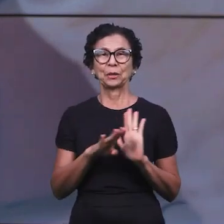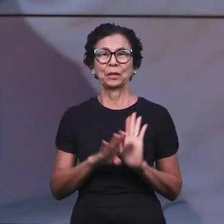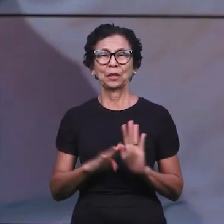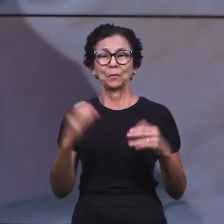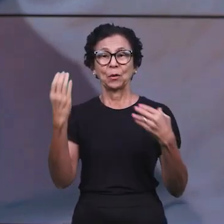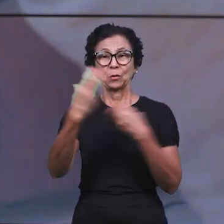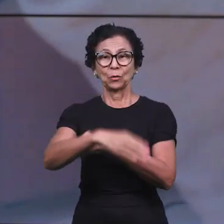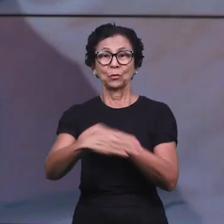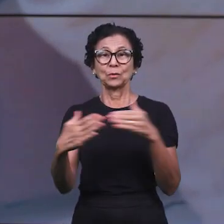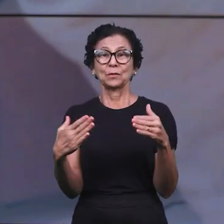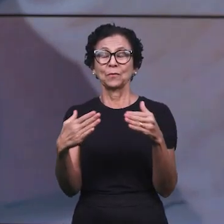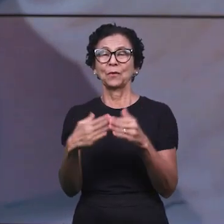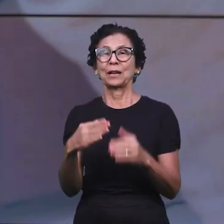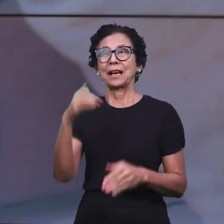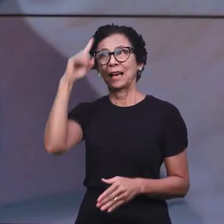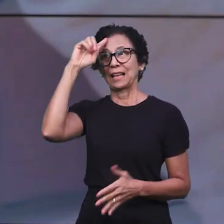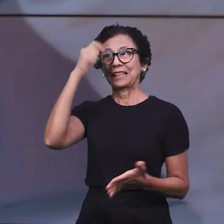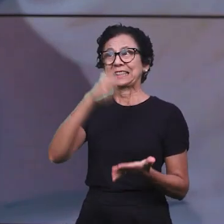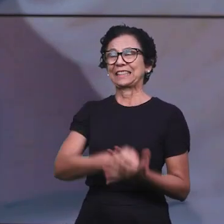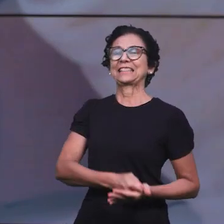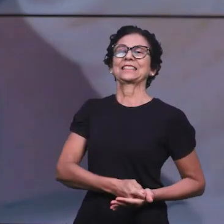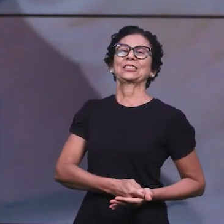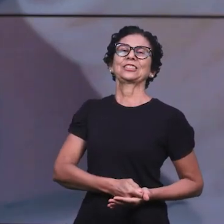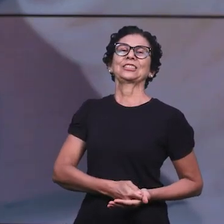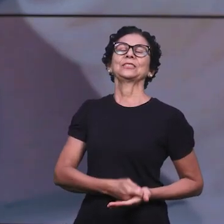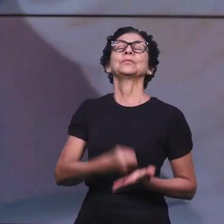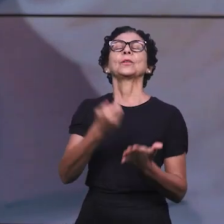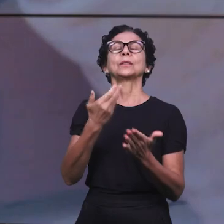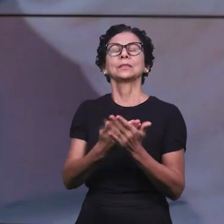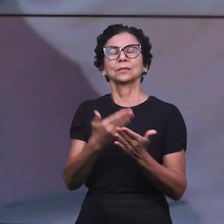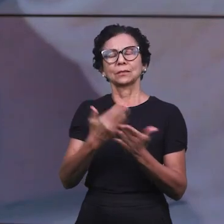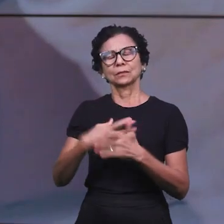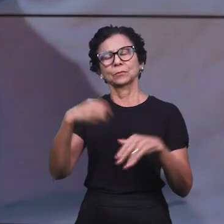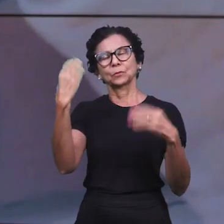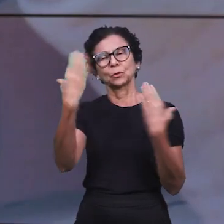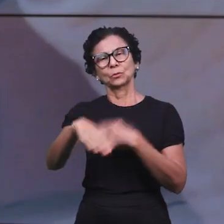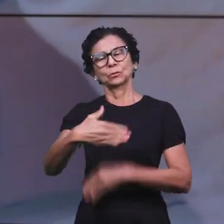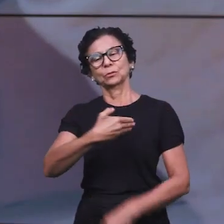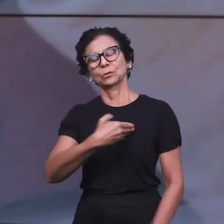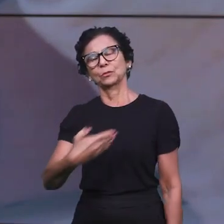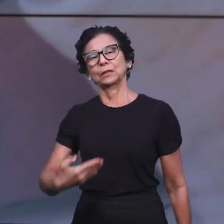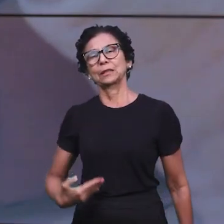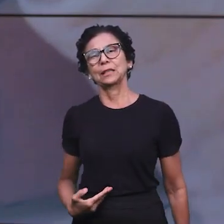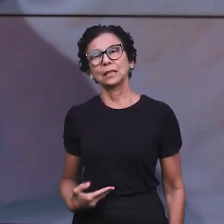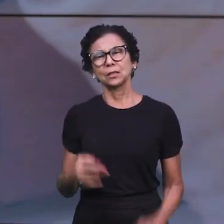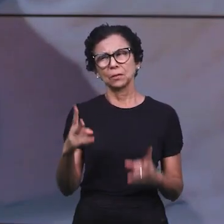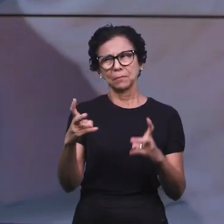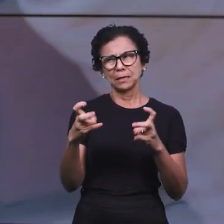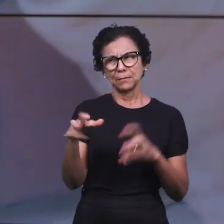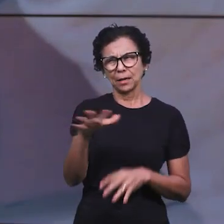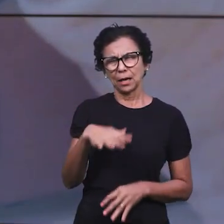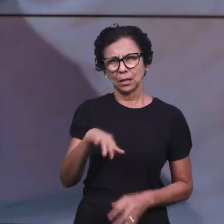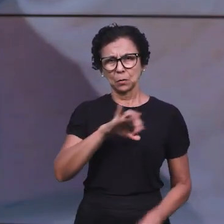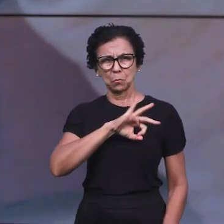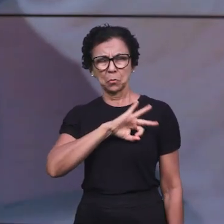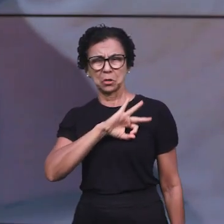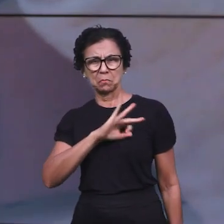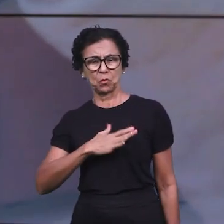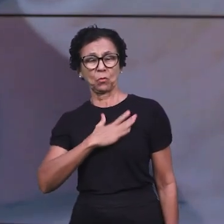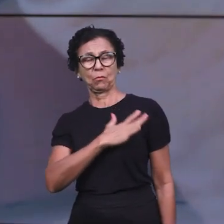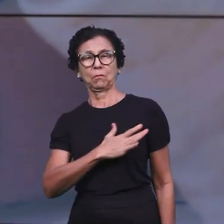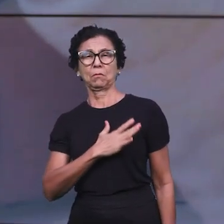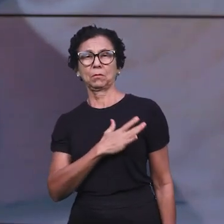eu decidi que eu quero estudar para concurso público. Já percebi que, por exemplo, a área policial é a área que eu mais